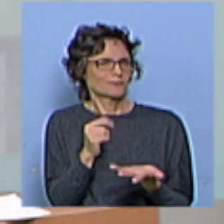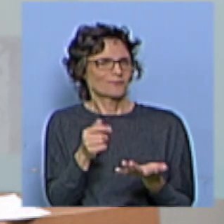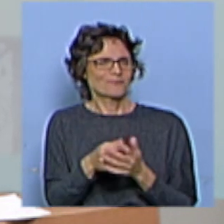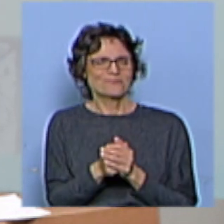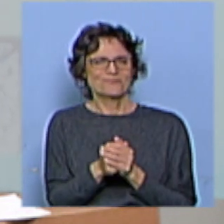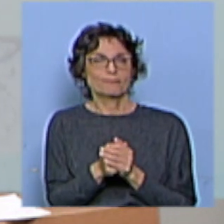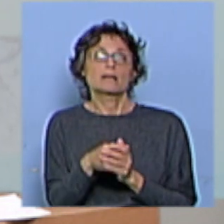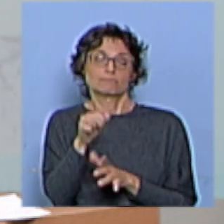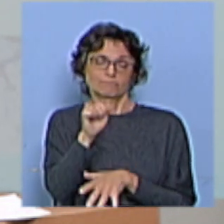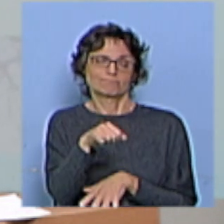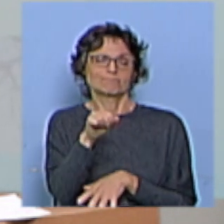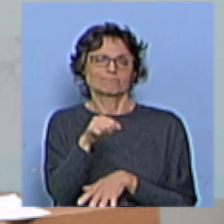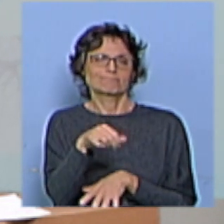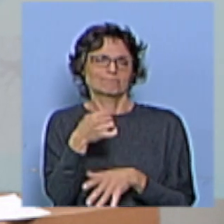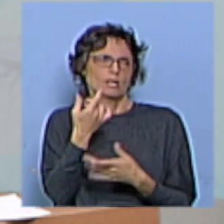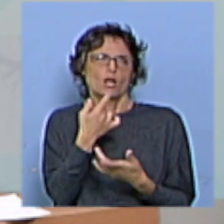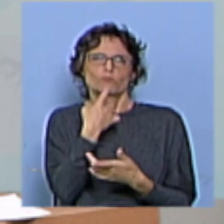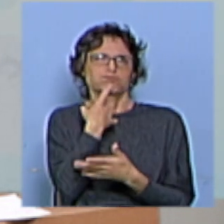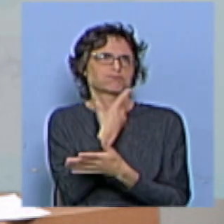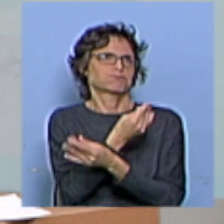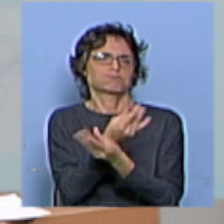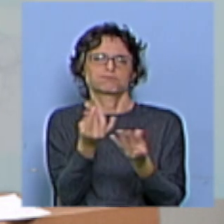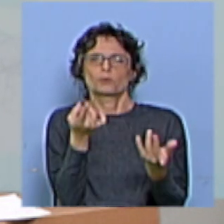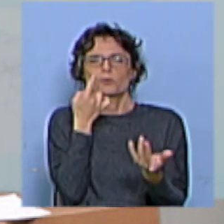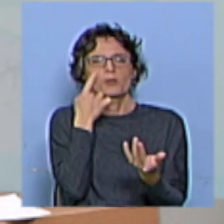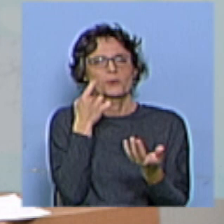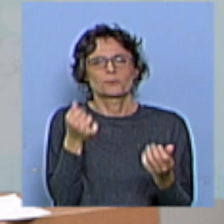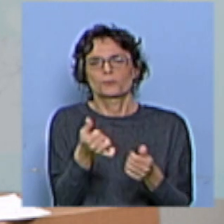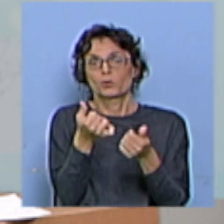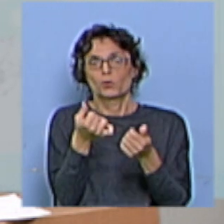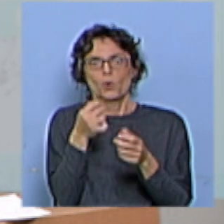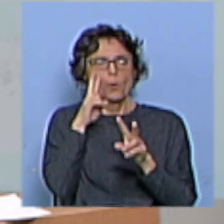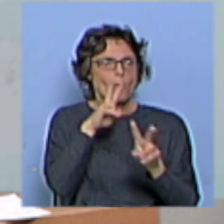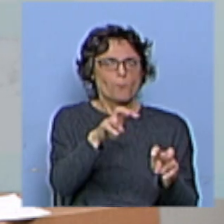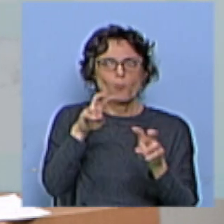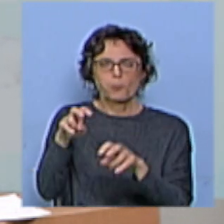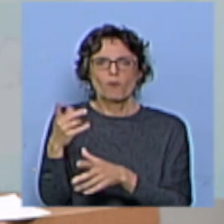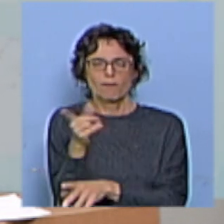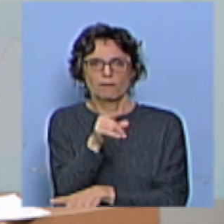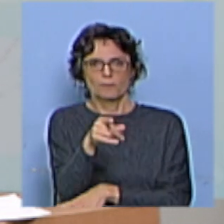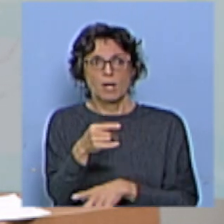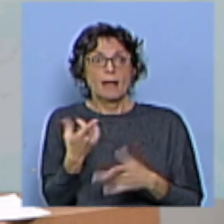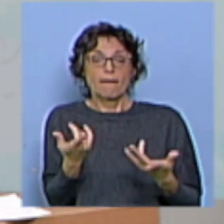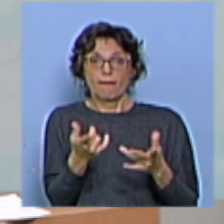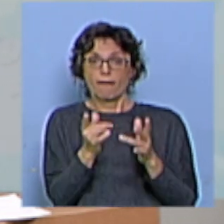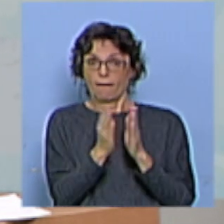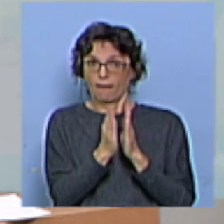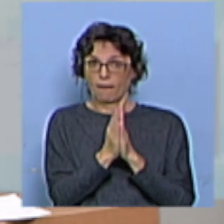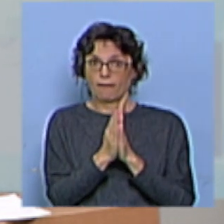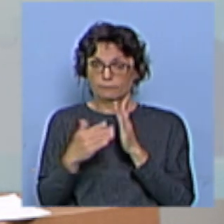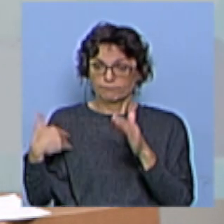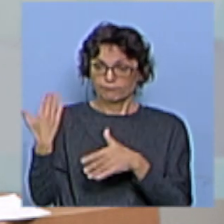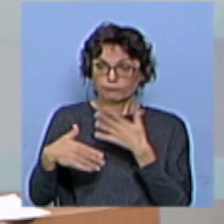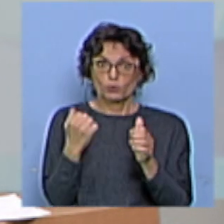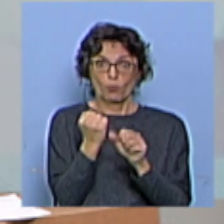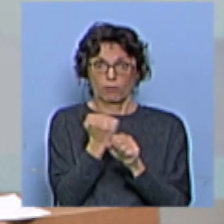muito ainda para conhecer e para explorar. No que diz respeito ao trabalho que a Igreja tem vindo a desenvolver nesse sentido particular,